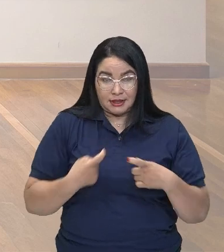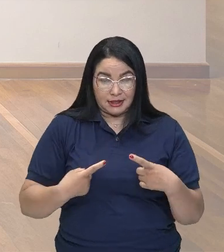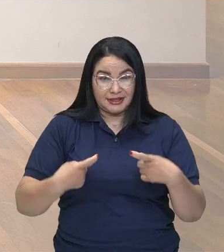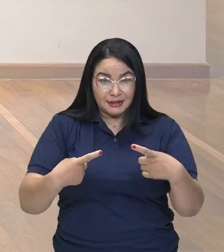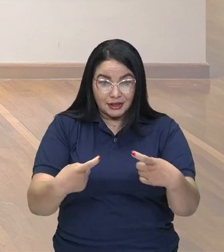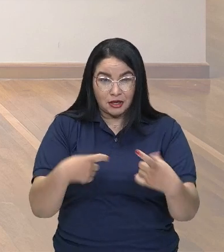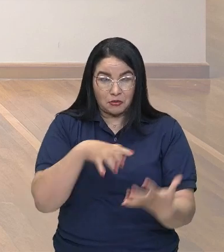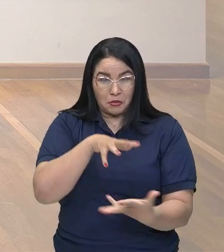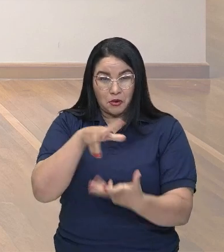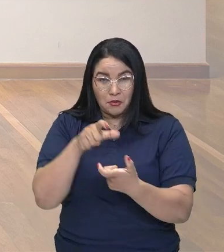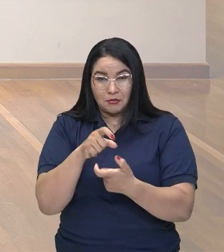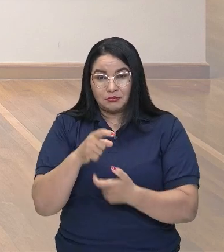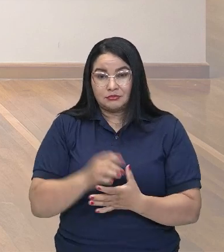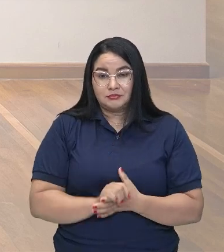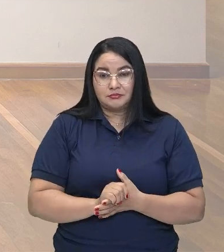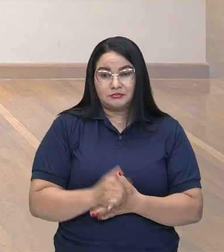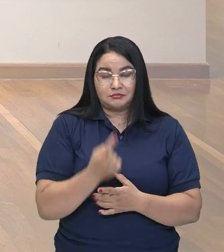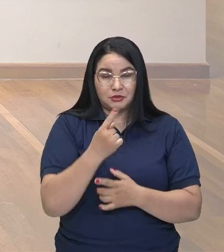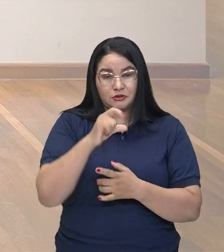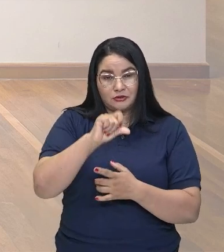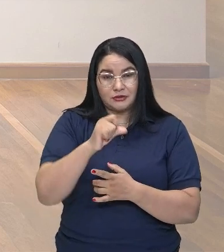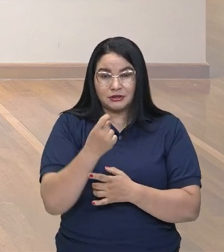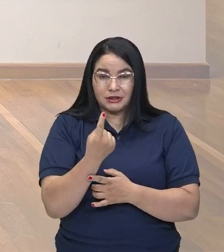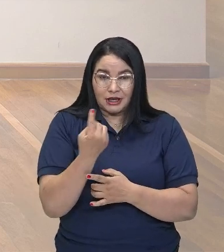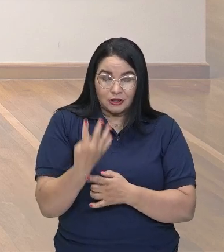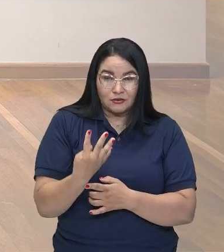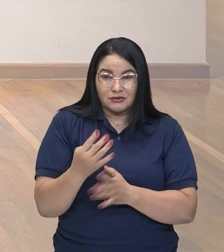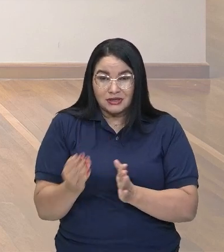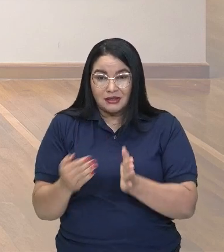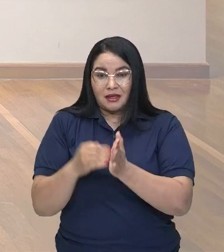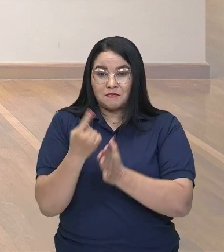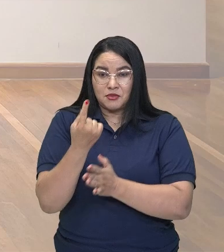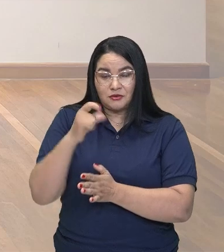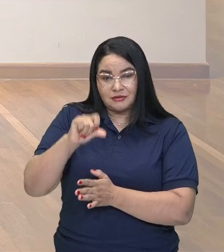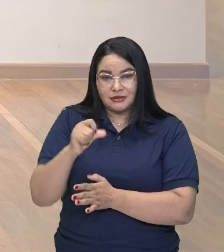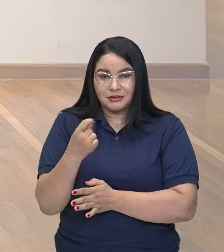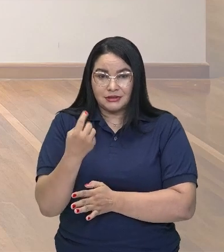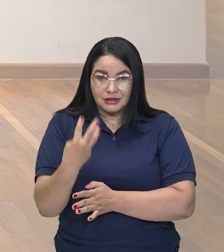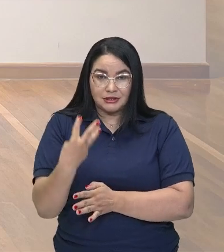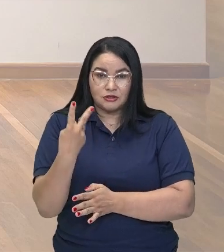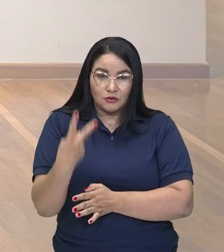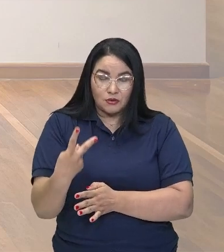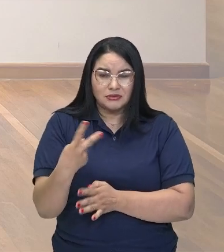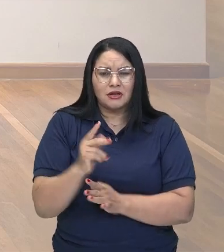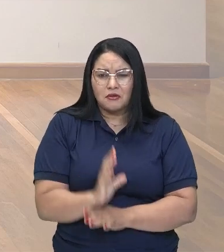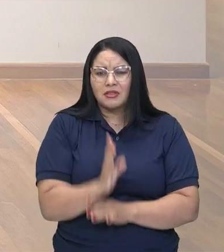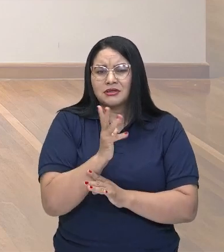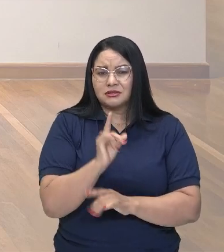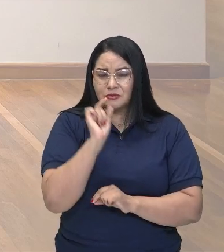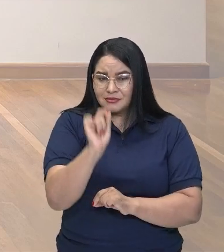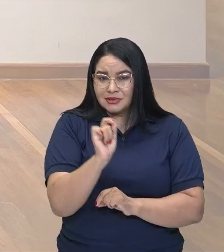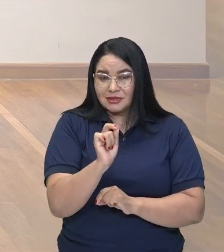se deu em 1914 e 1918, né? O que aconteceu? A